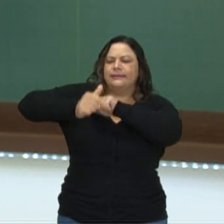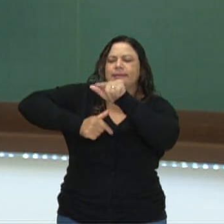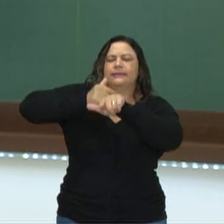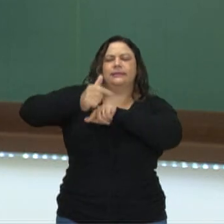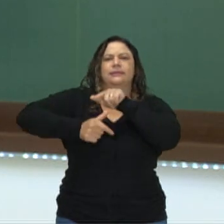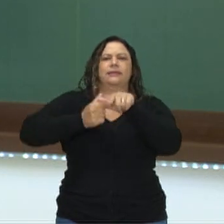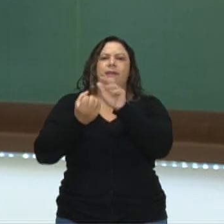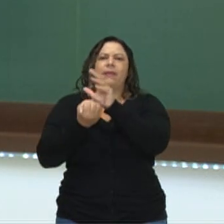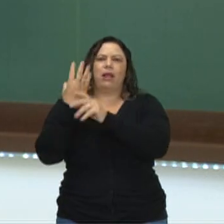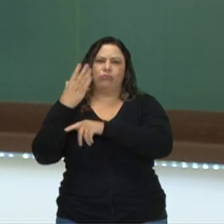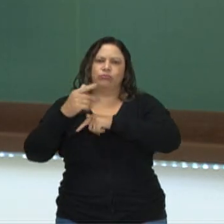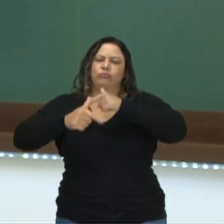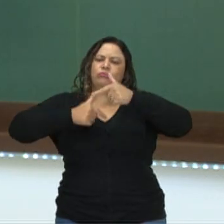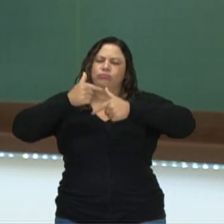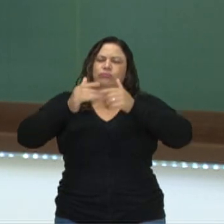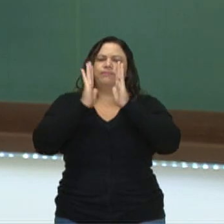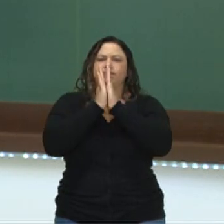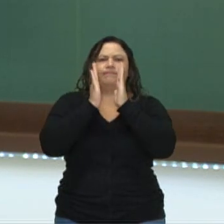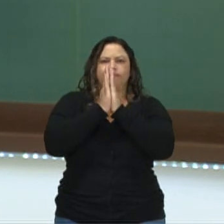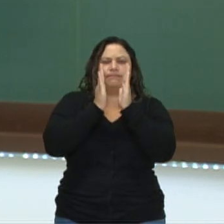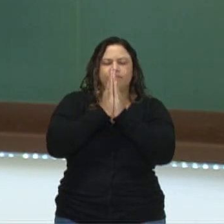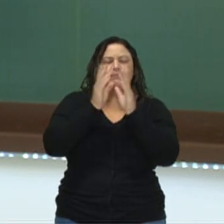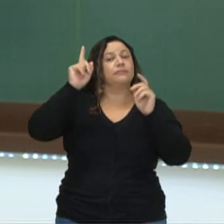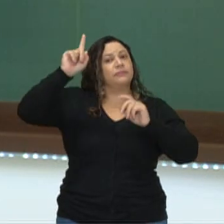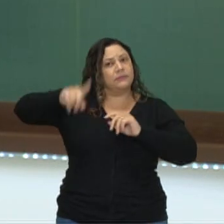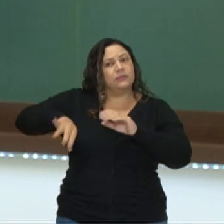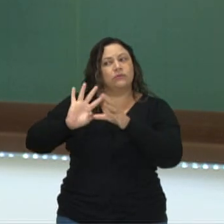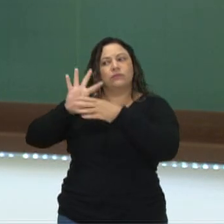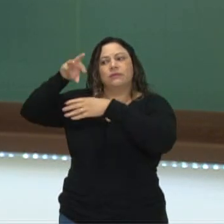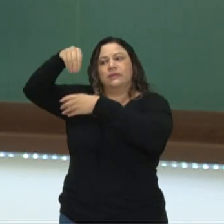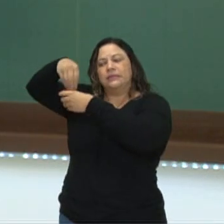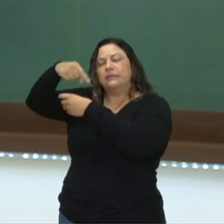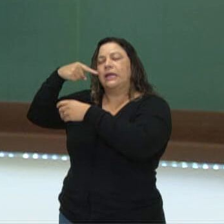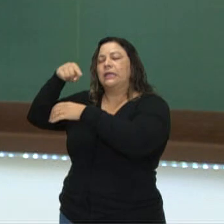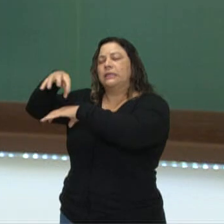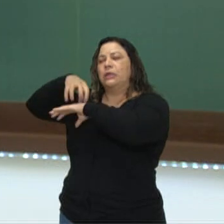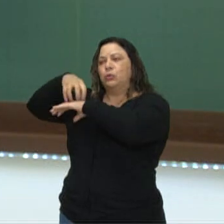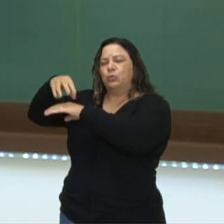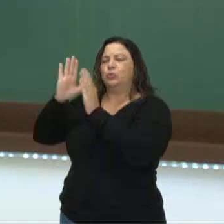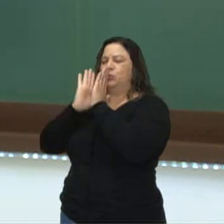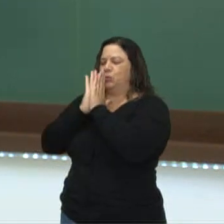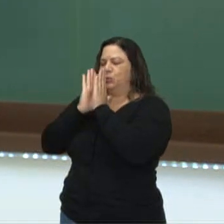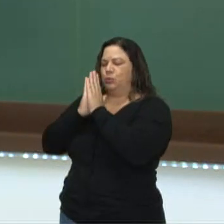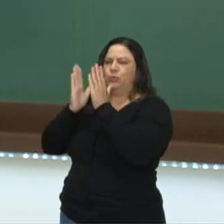trabalha. Era isso que eles faziam nos mosteiros, né?